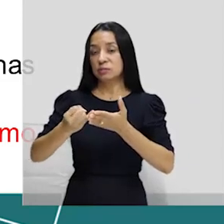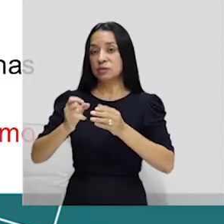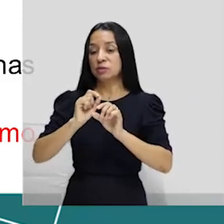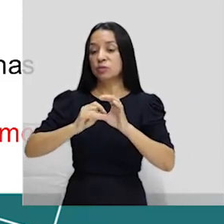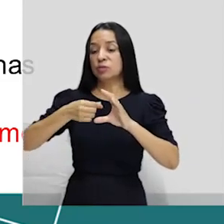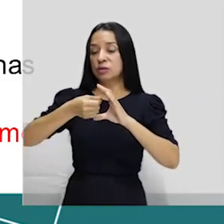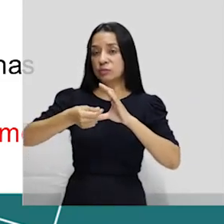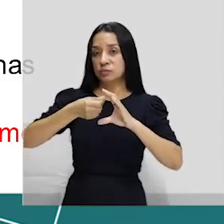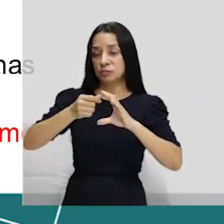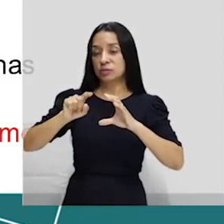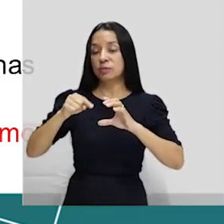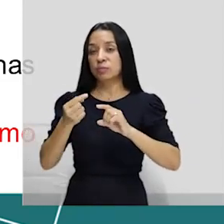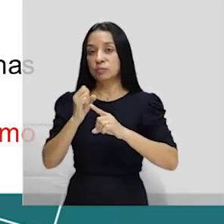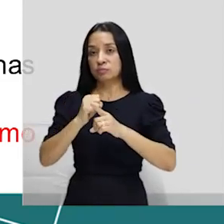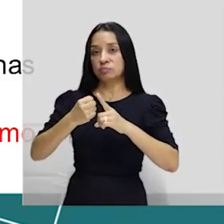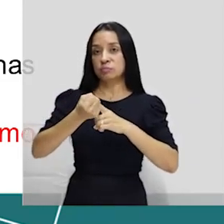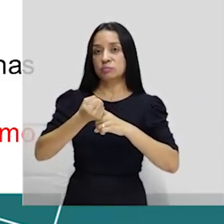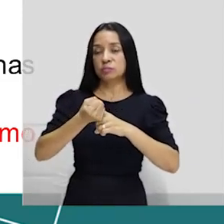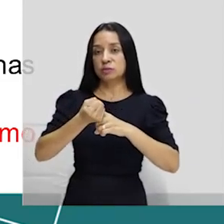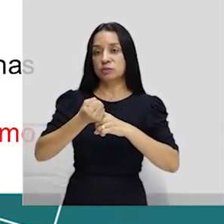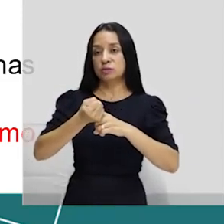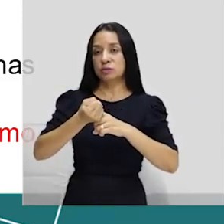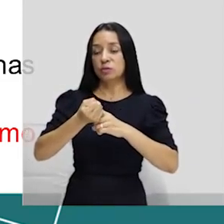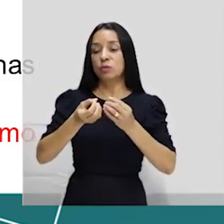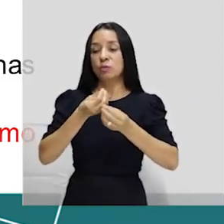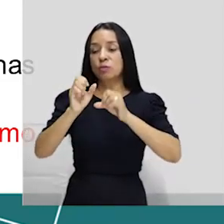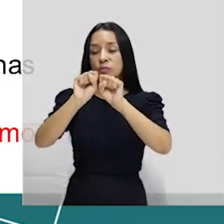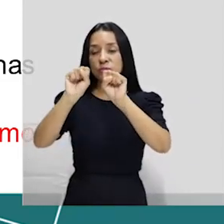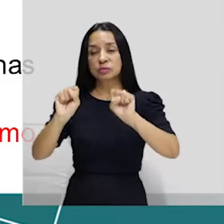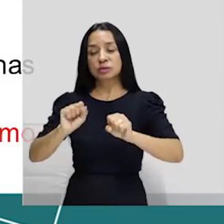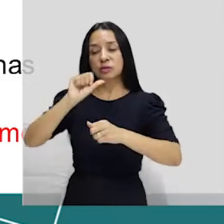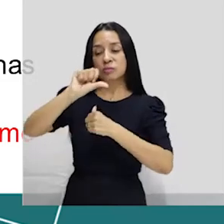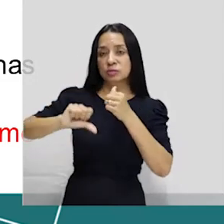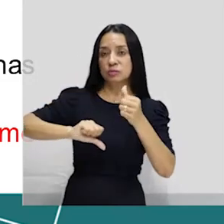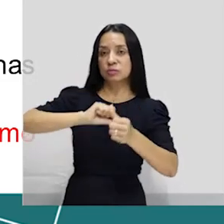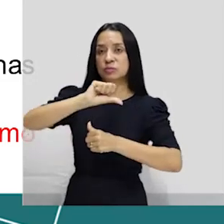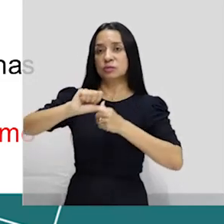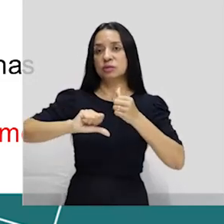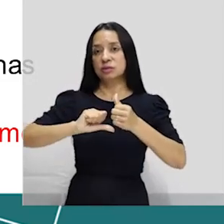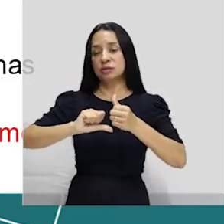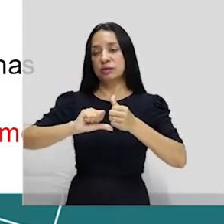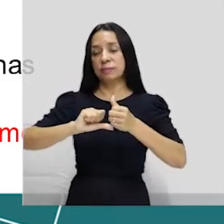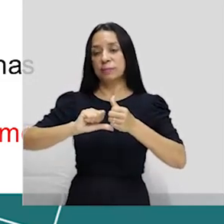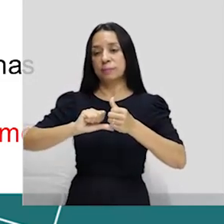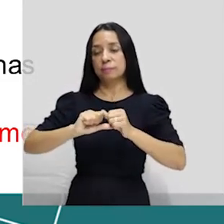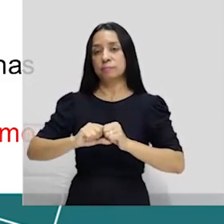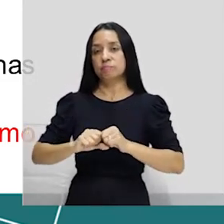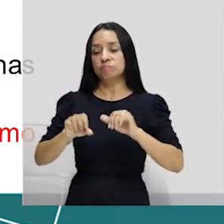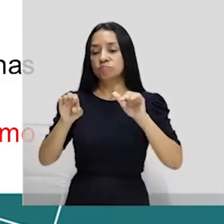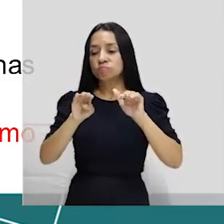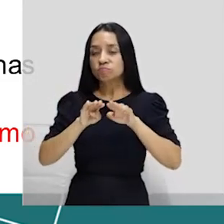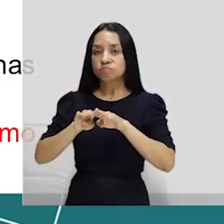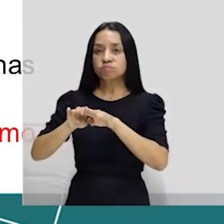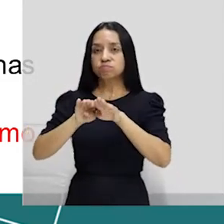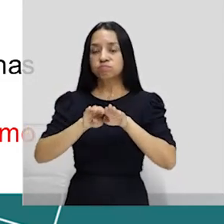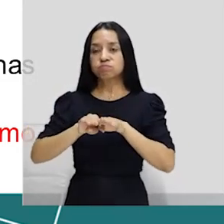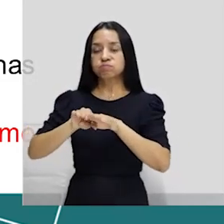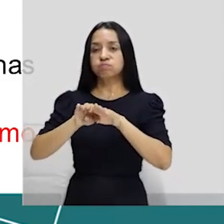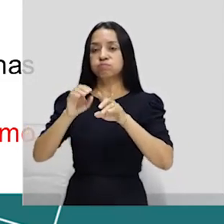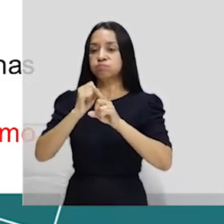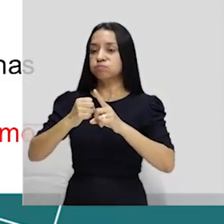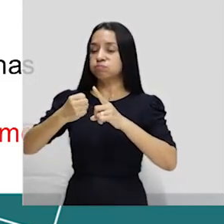apresentando assim um grande dinamismo ao longo do seu processo de desenvolvimento. Para melhor entender a sua evolução